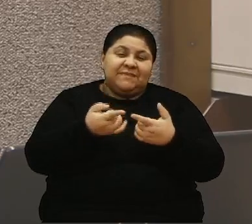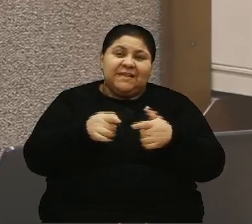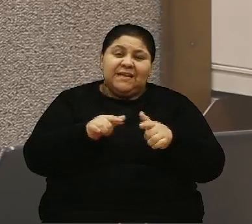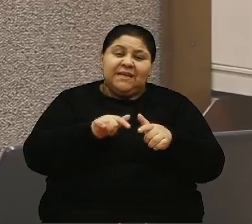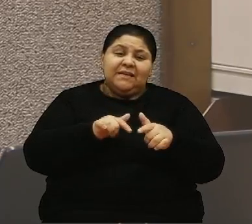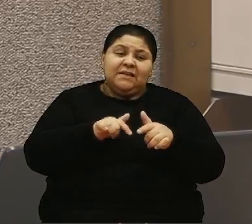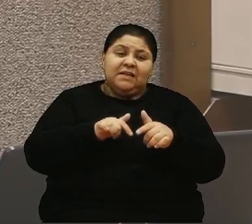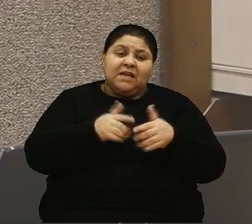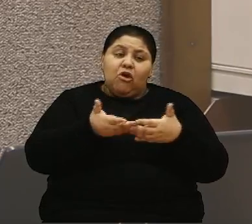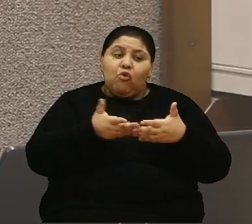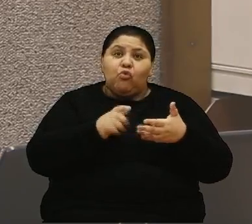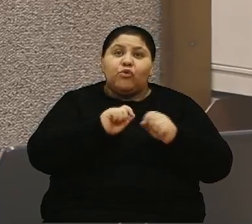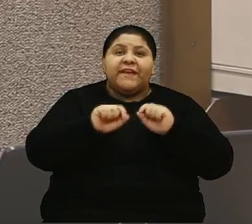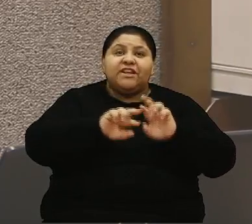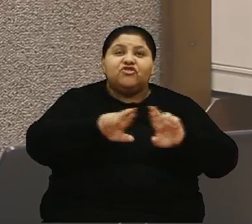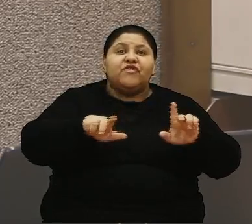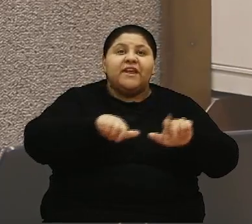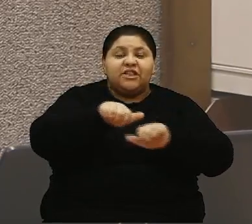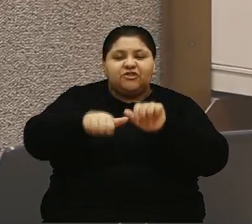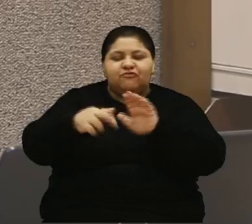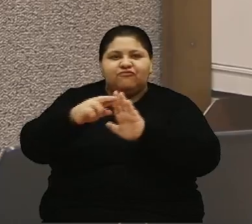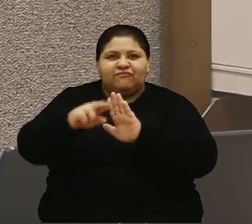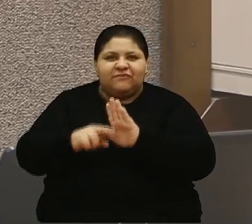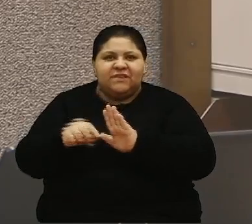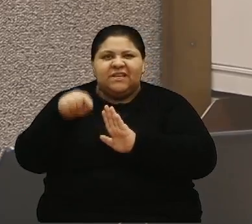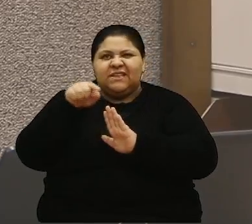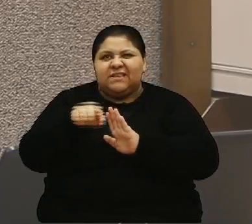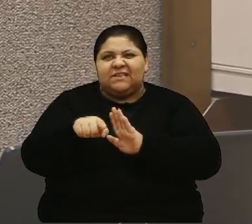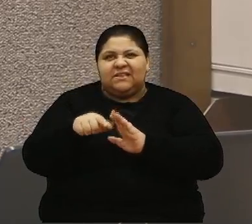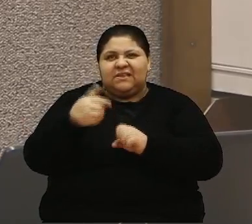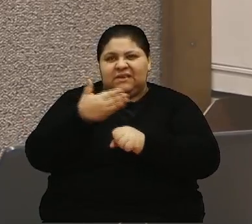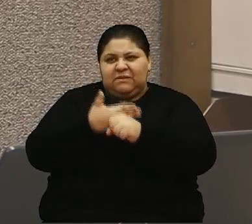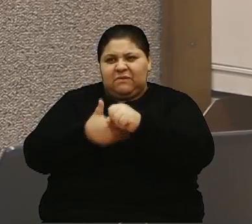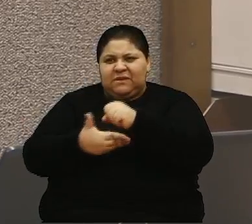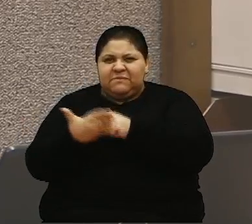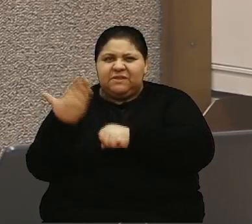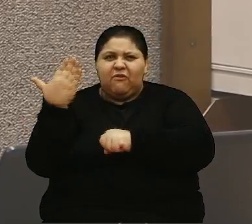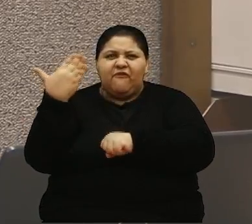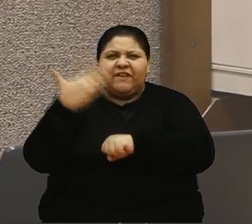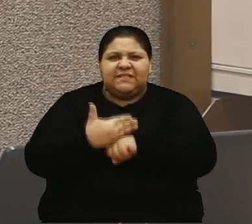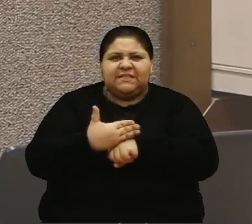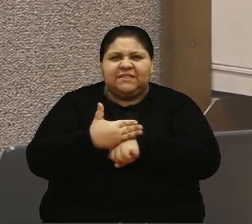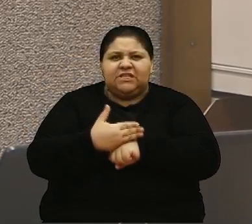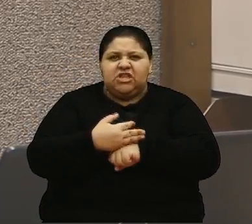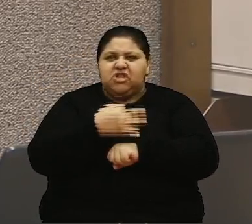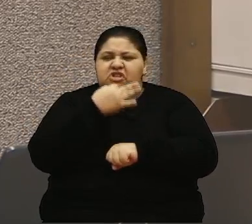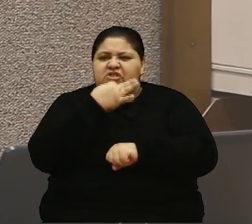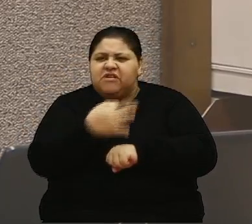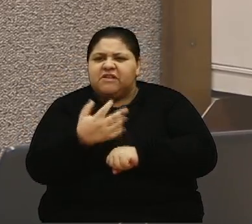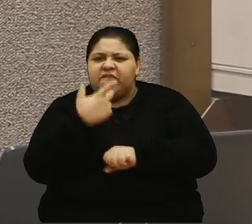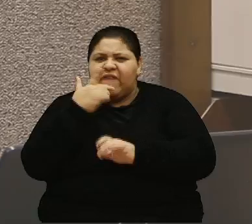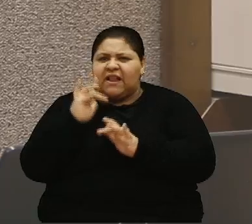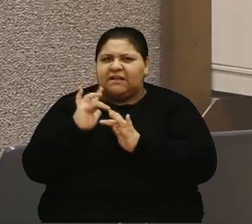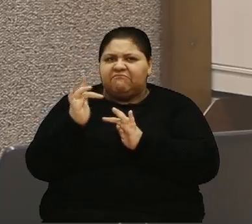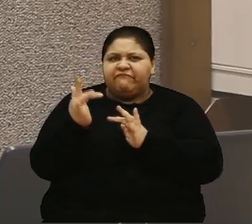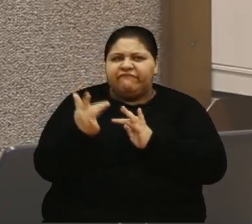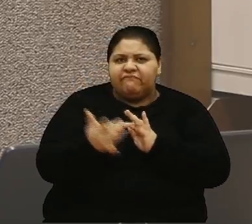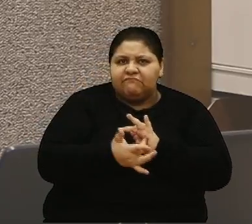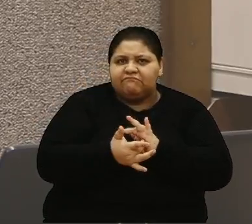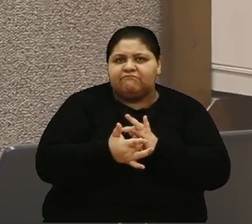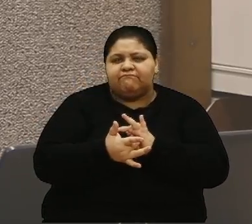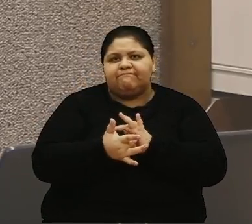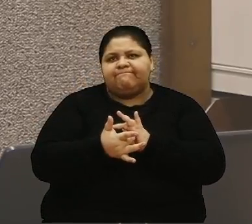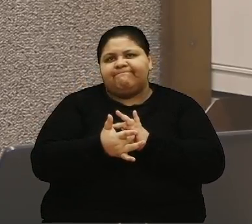né? Então, esse pessoal fascista, nojento, que se manifesta nas redes sociais dessa forma